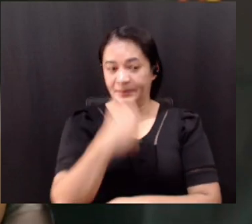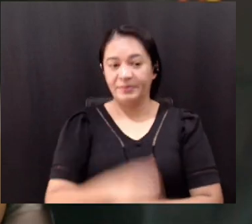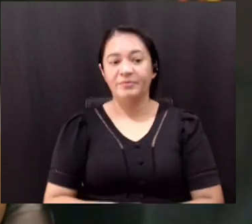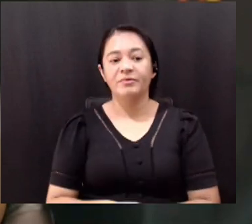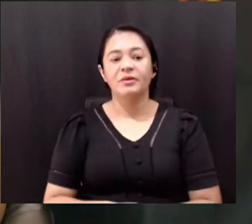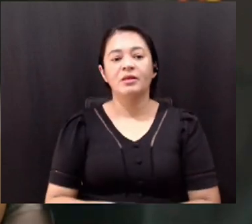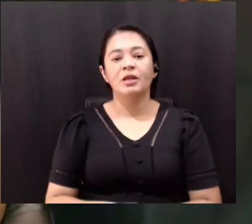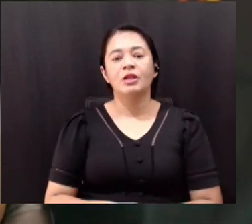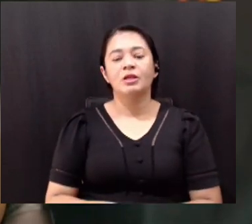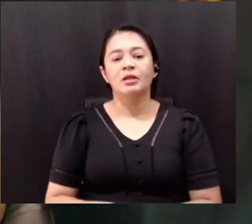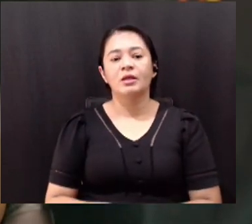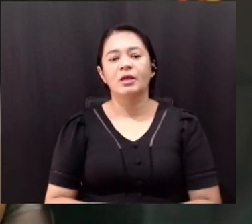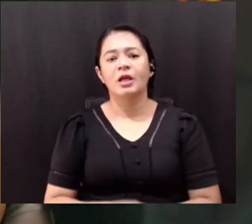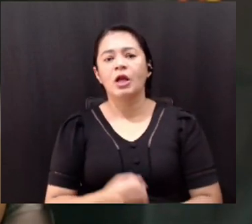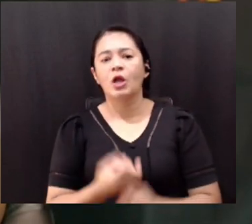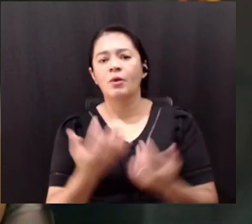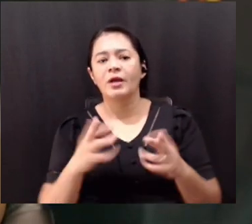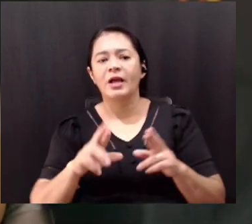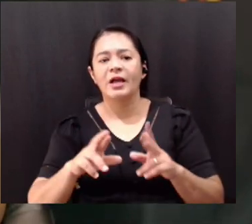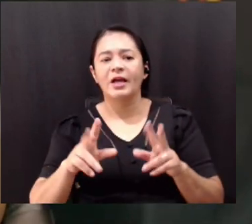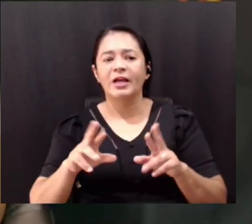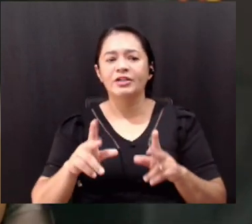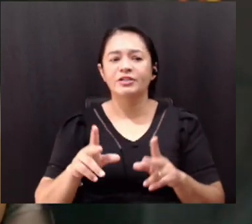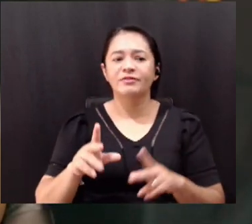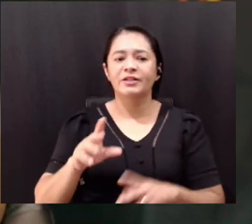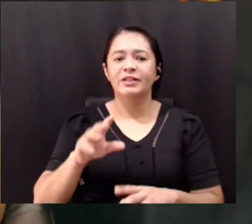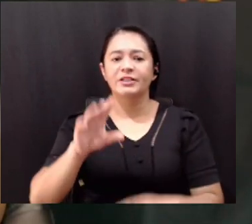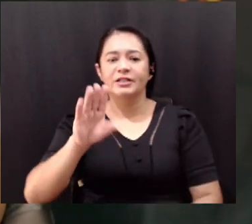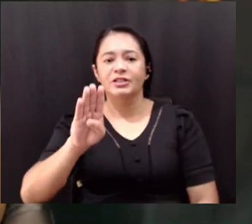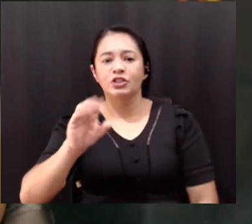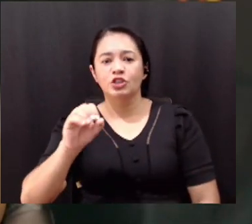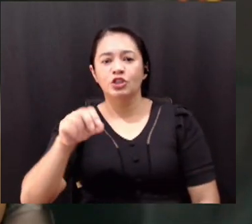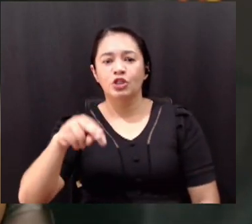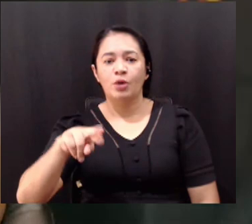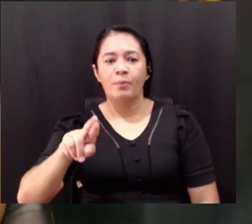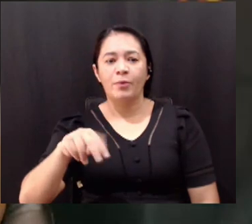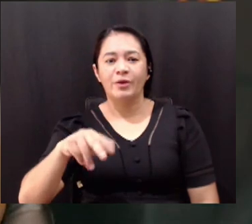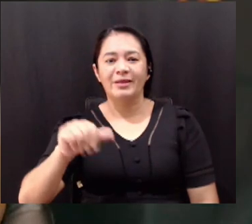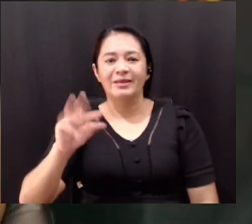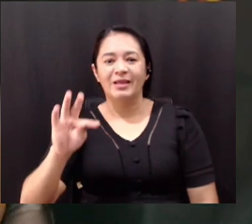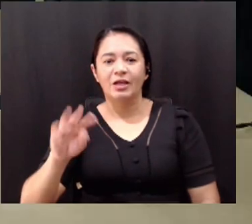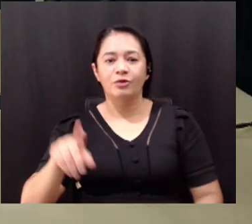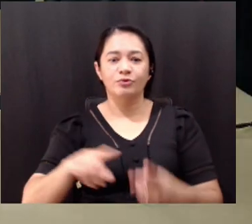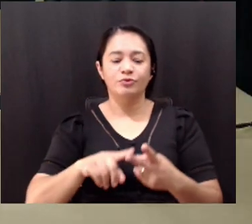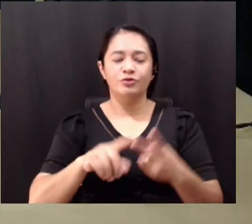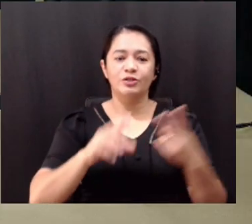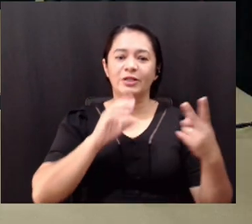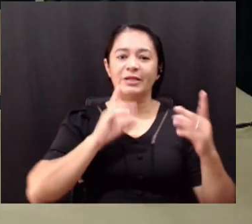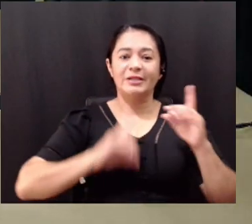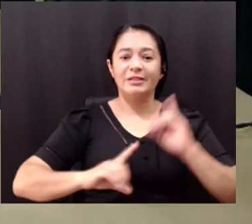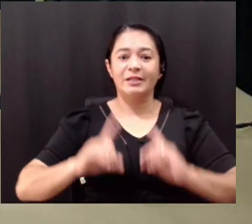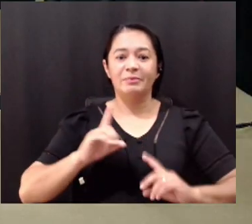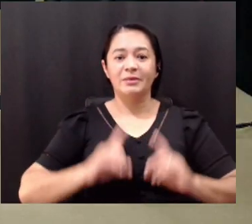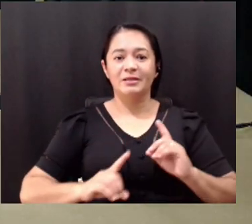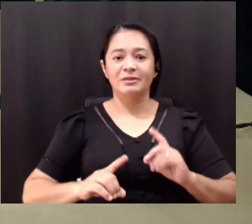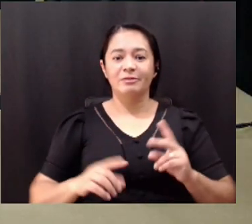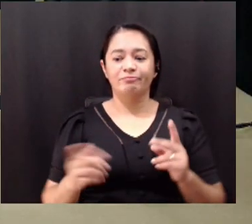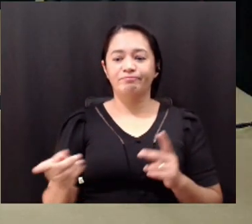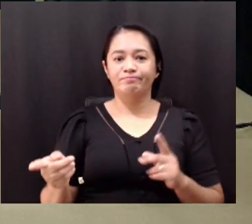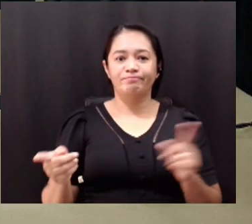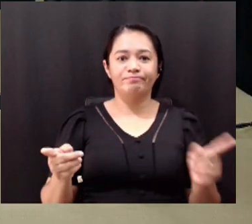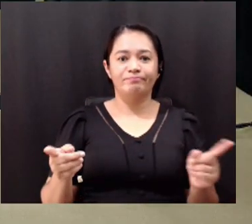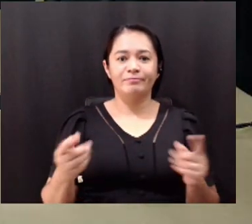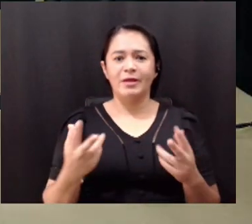entre burnout e depressão, já que os sintomas são parecidos? Doutora Lucimária, são parecidos os sintomas,